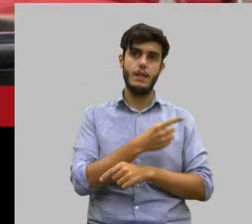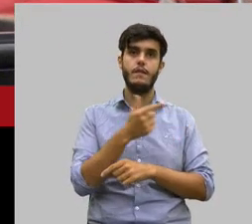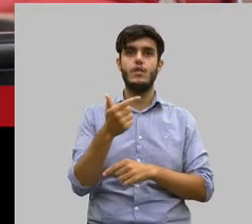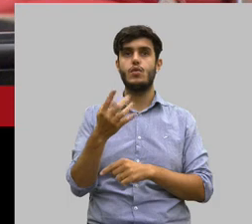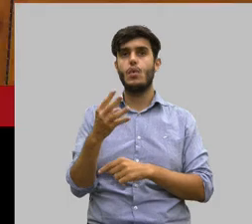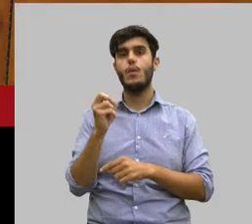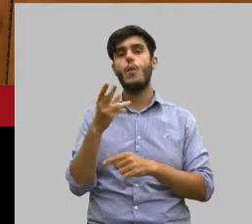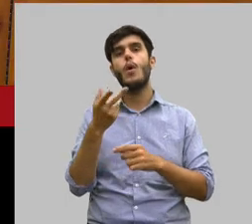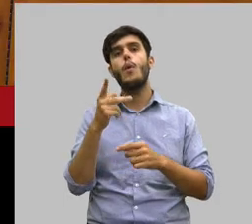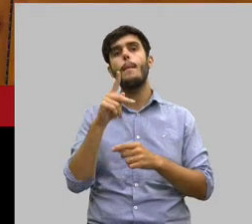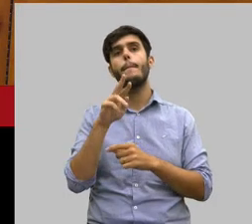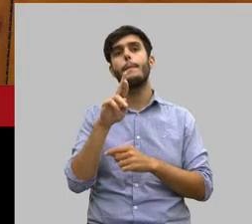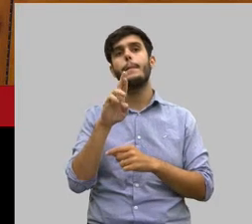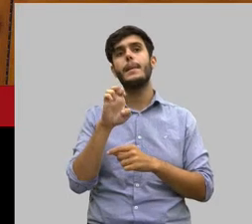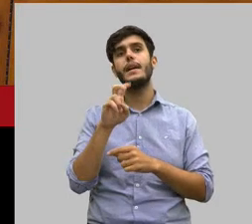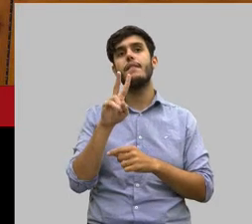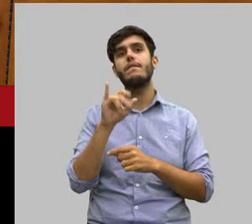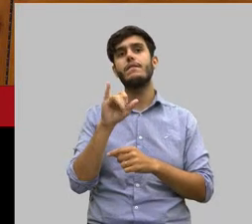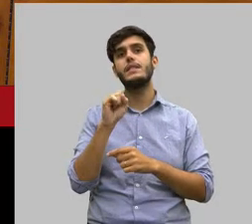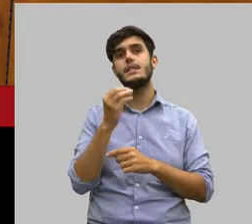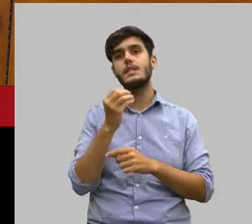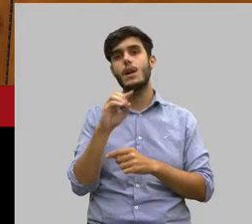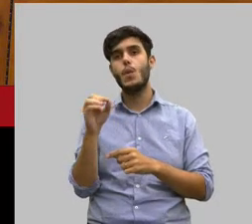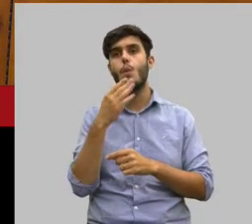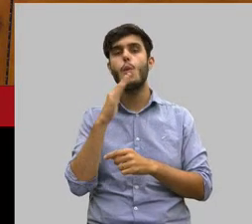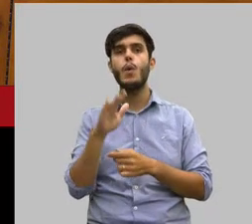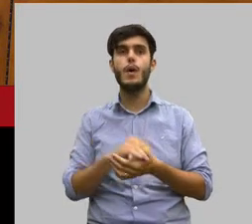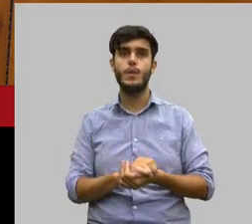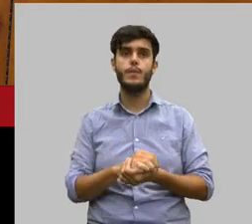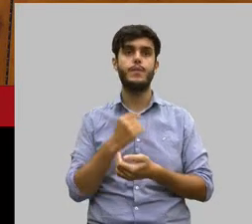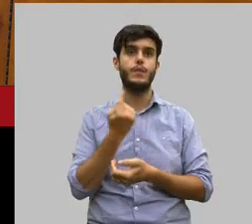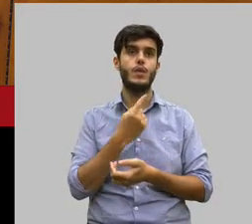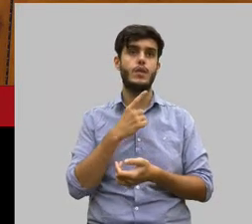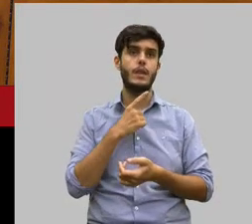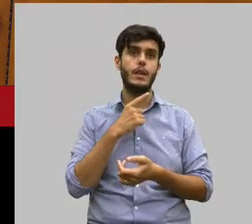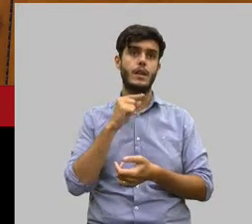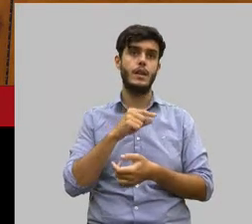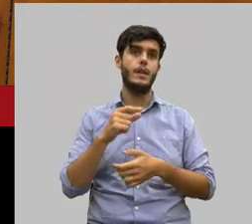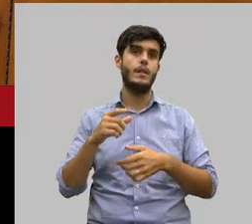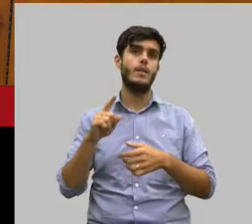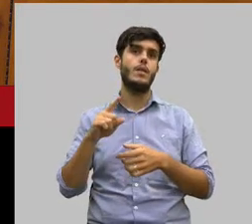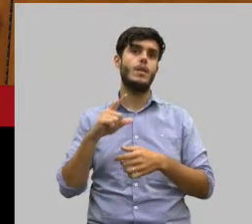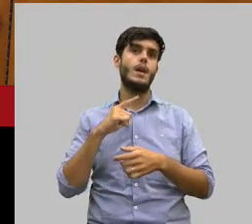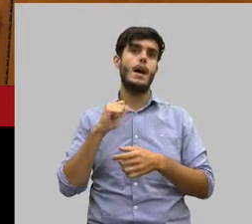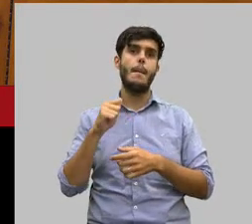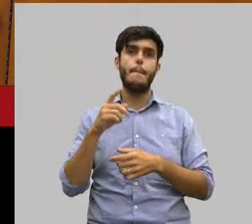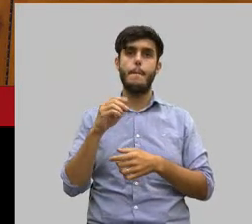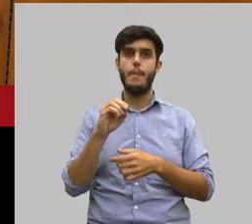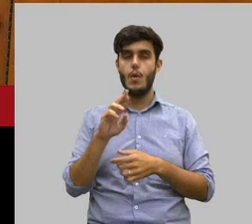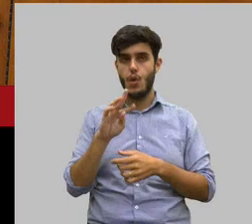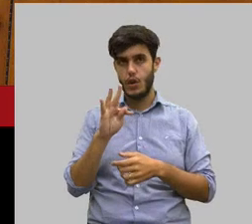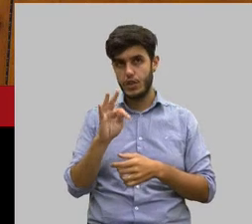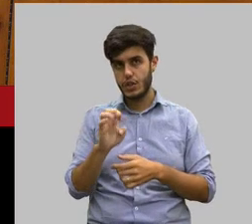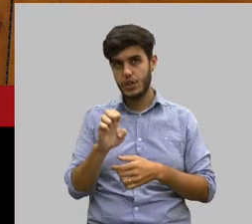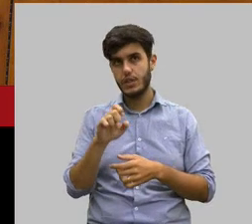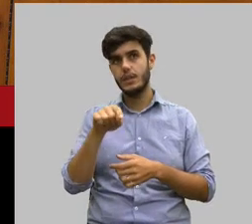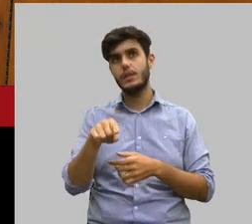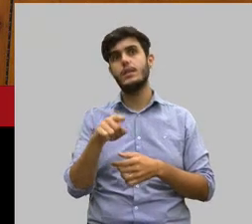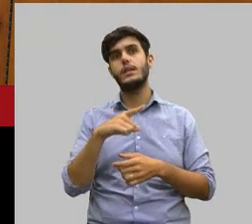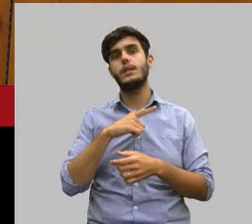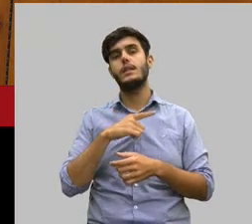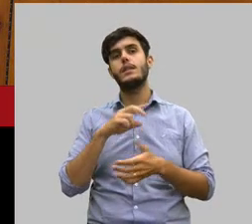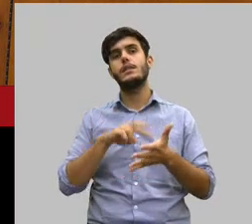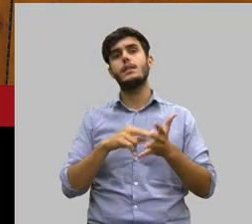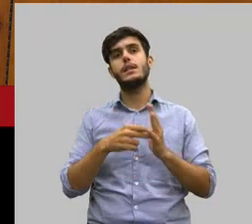é a previsão Deputado eh nós temos eh um aporte significativo hoje né como bem disse de recursos